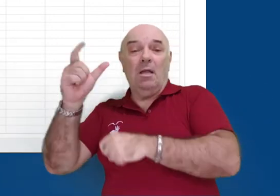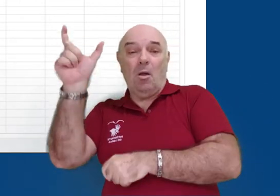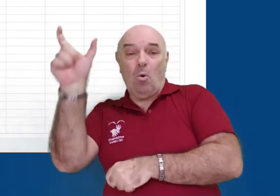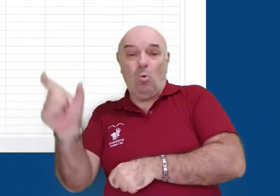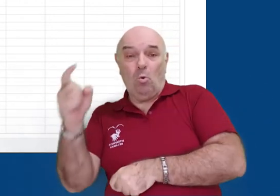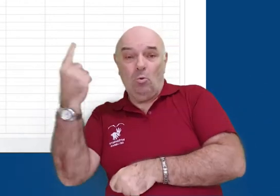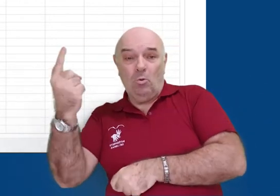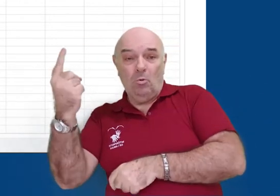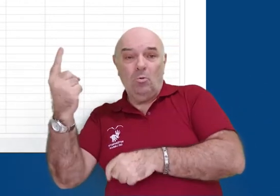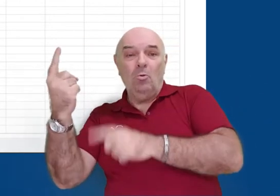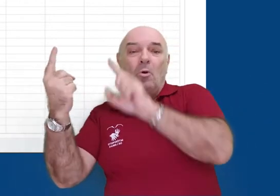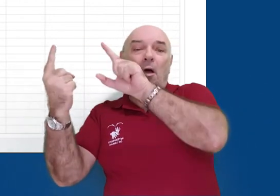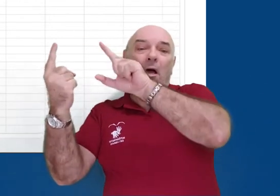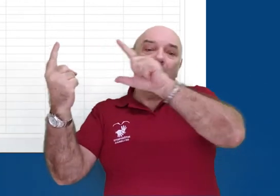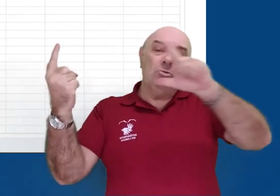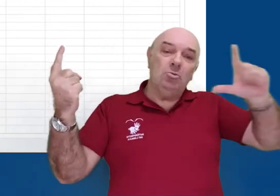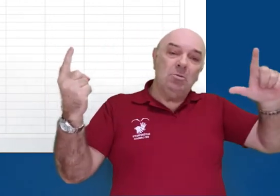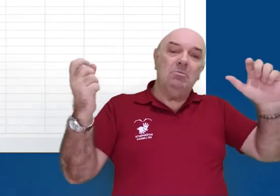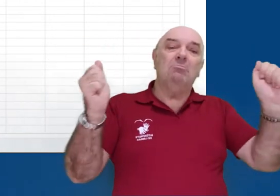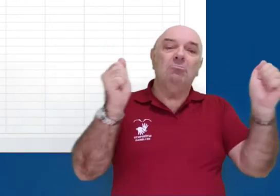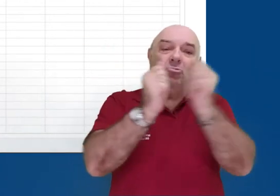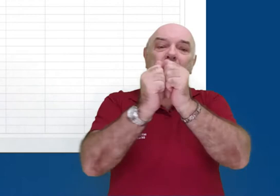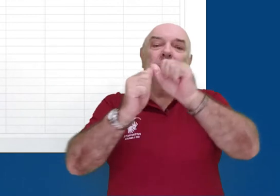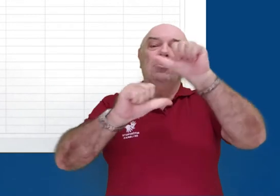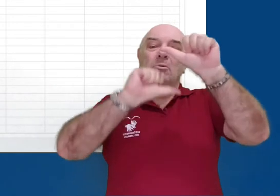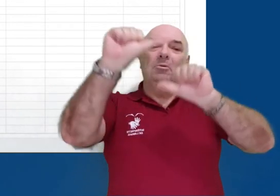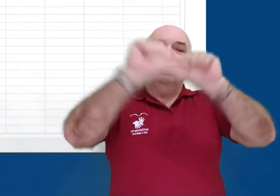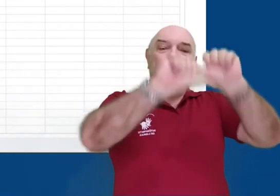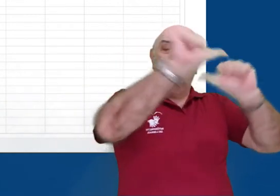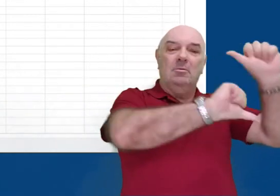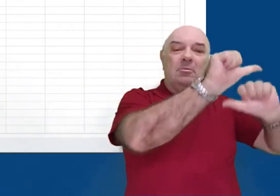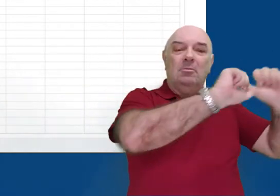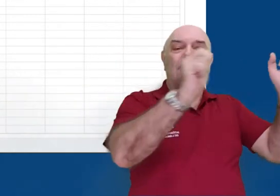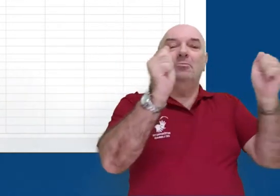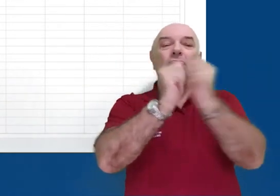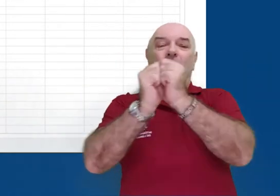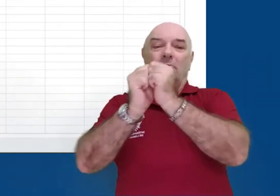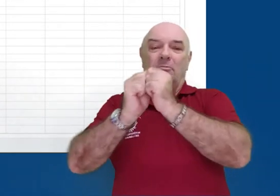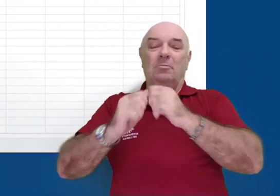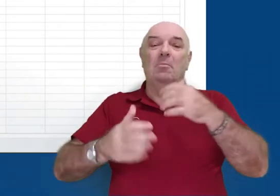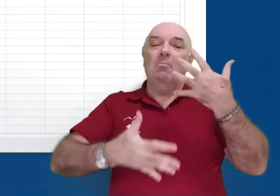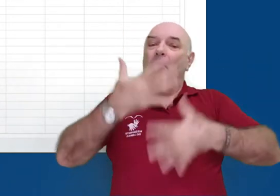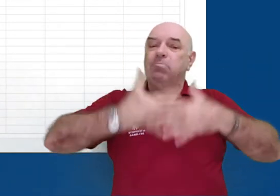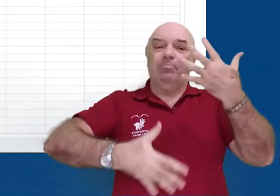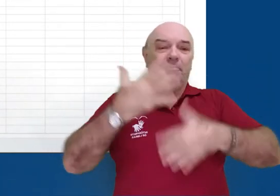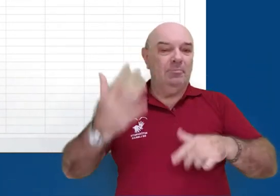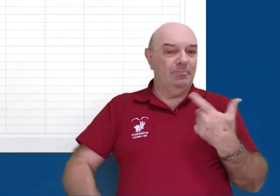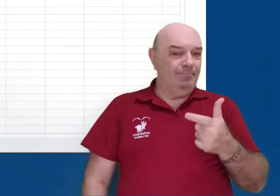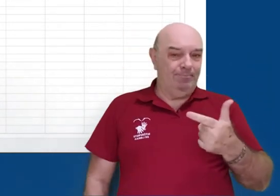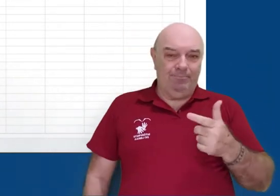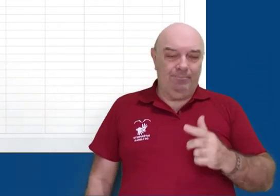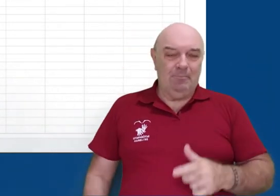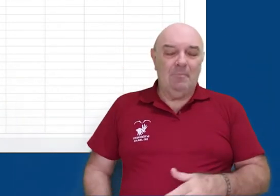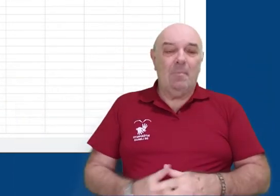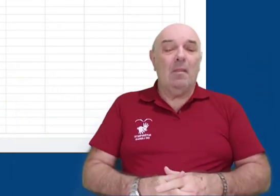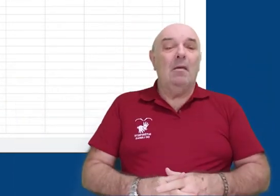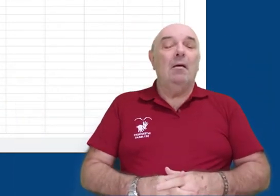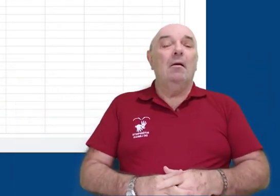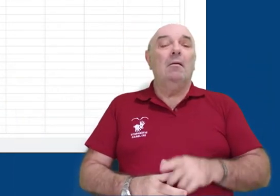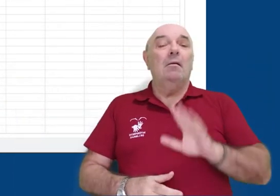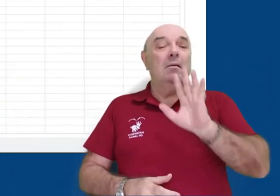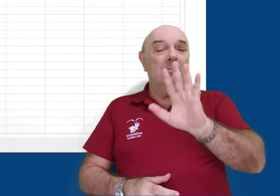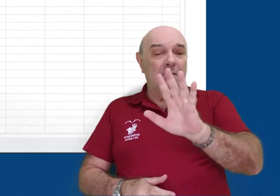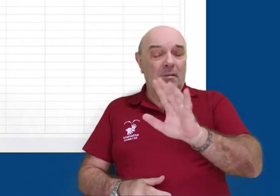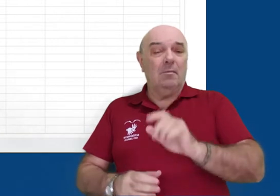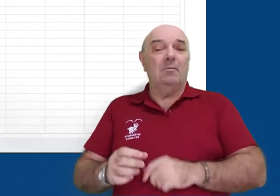linhas que acompanham essas células assim você não irá bagunçar as outras informações e a terceira